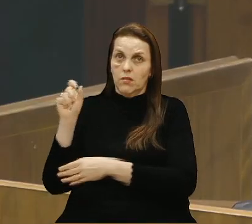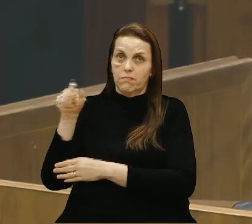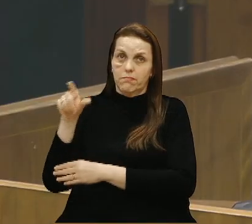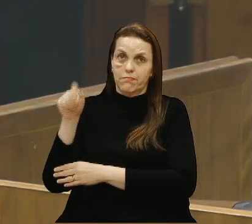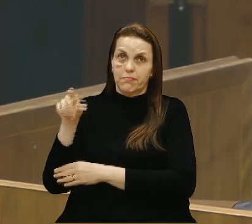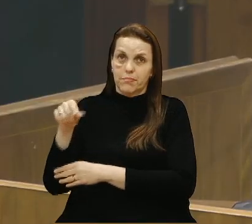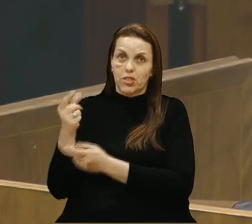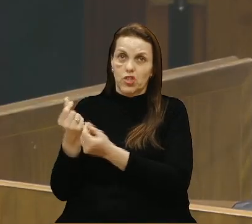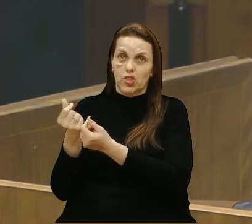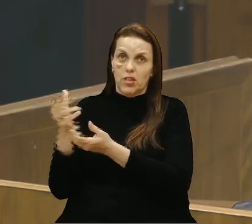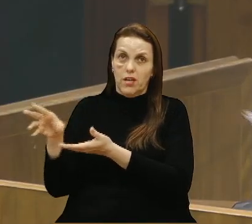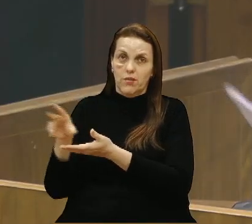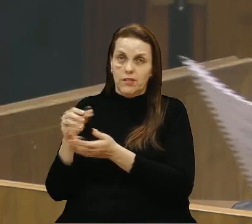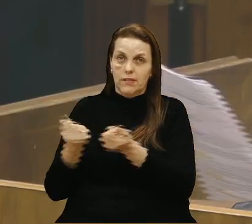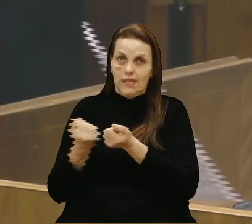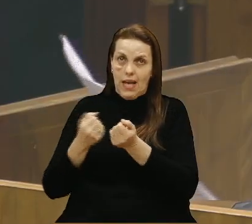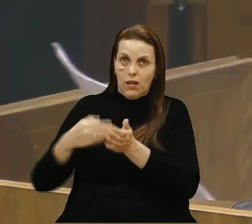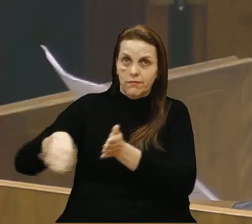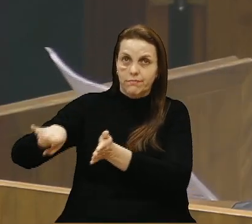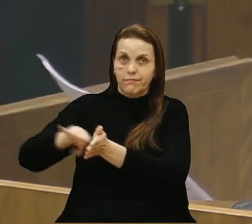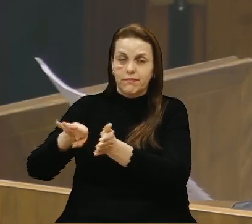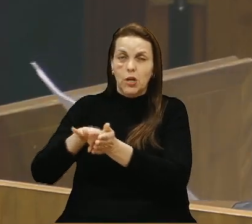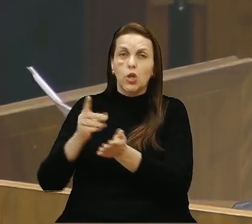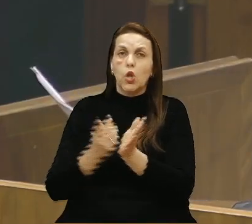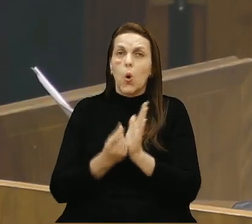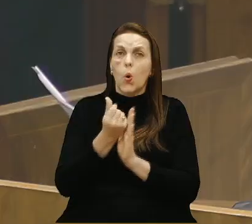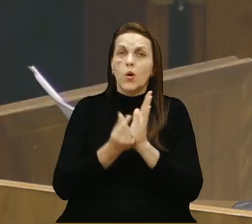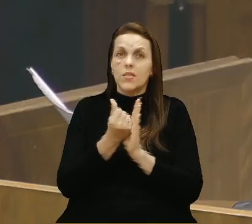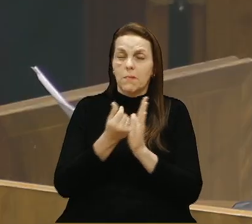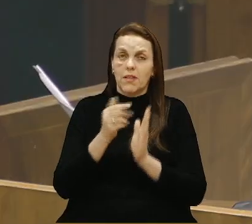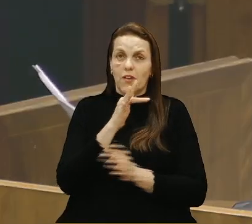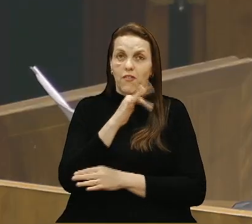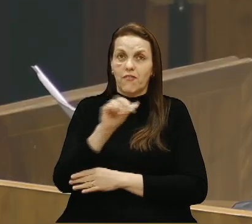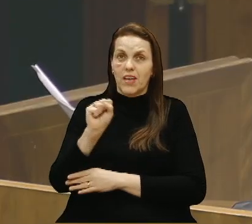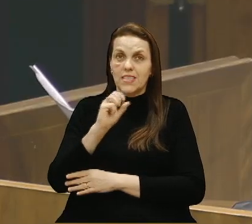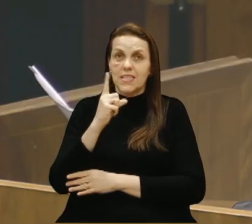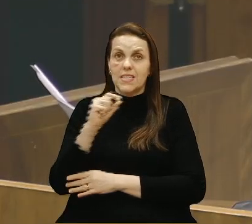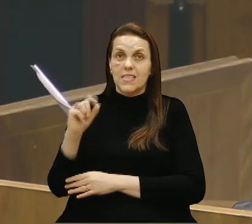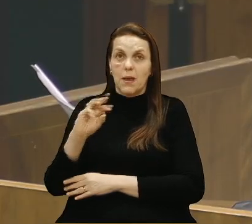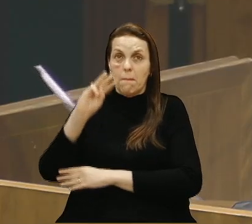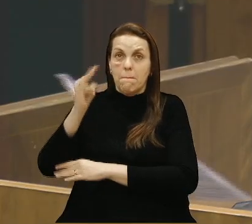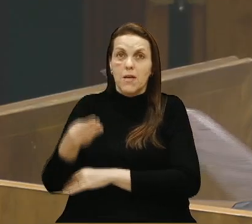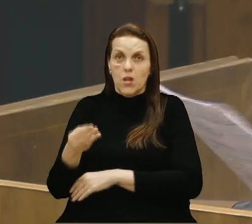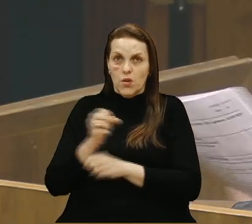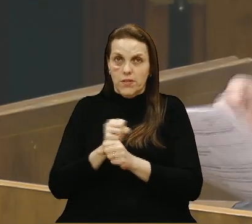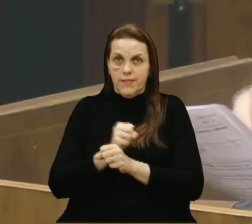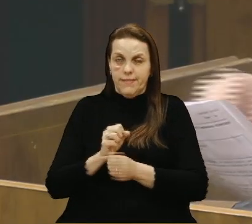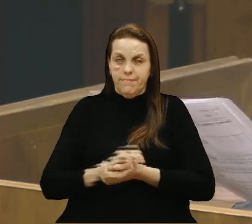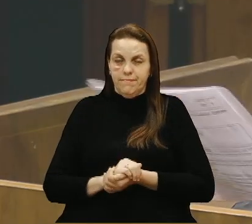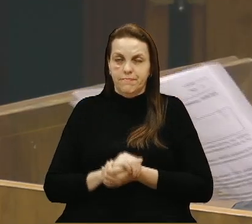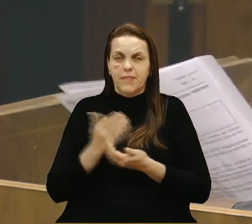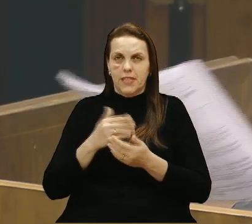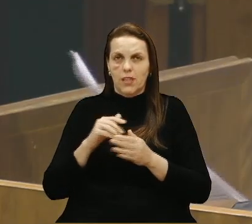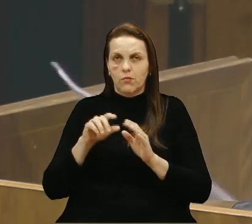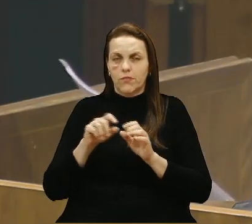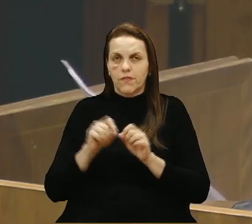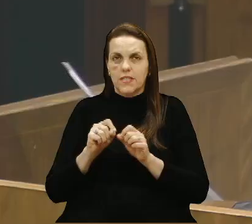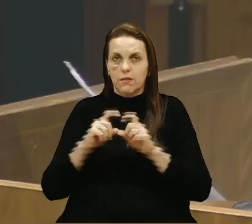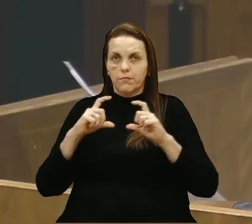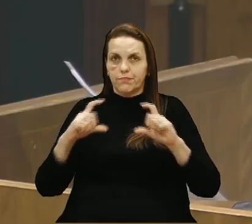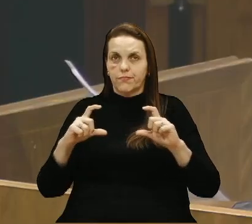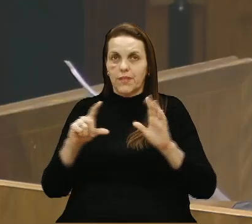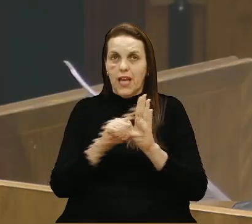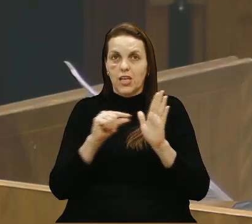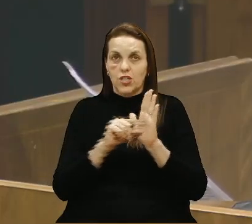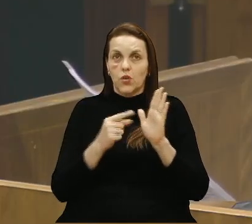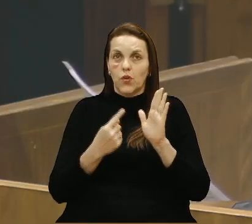Imagina se a gente pegar todo o orçamento da FAS, cerca de 100 milhões por ano. Então, aqui a gente fez um trecho aqui, no artigo 21,